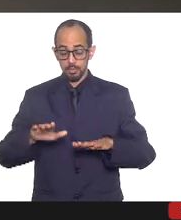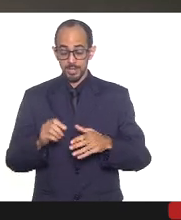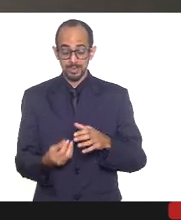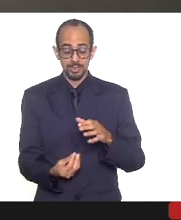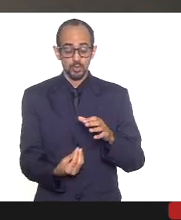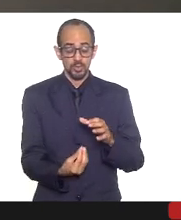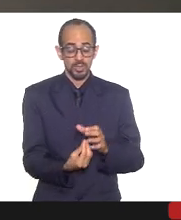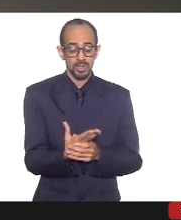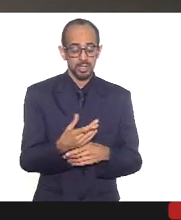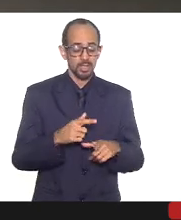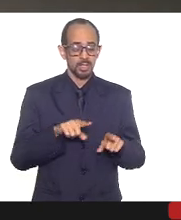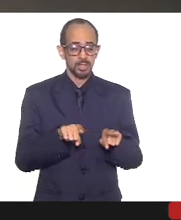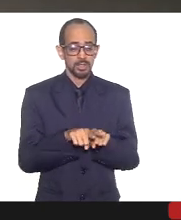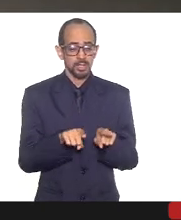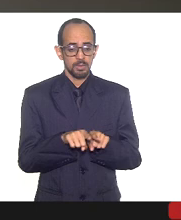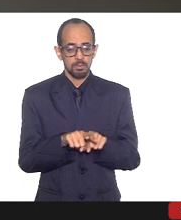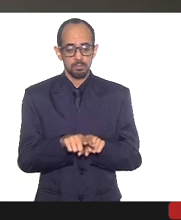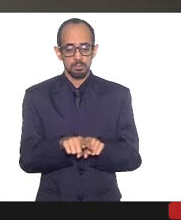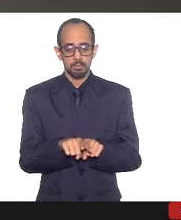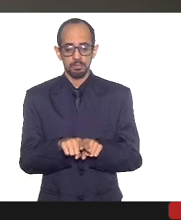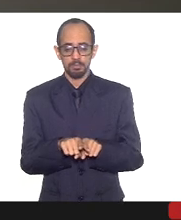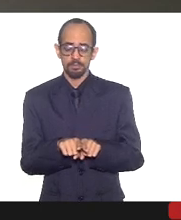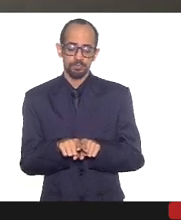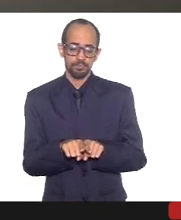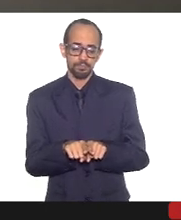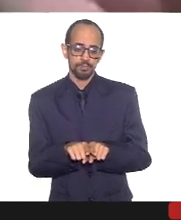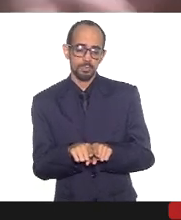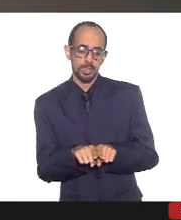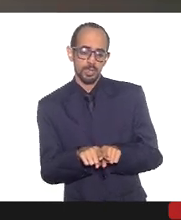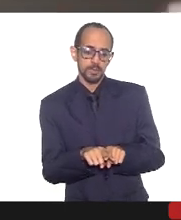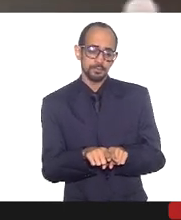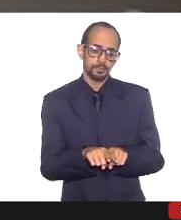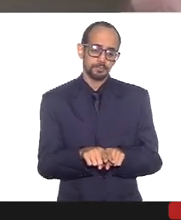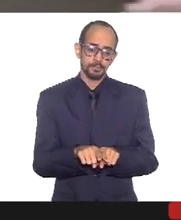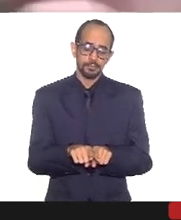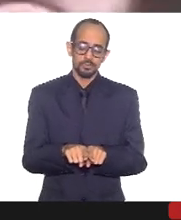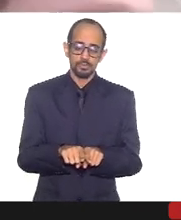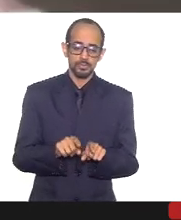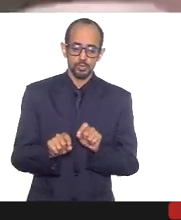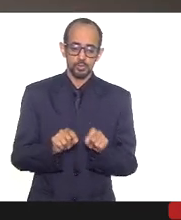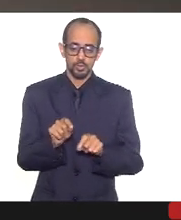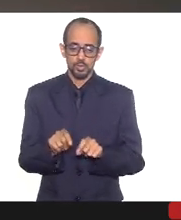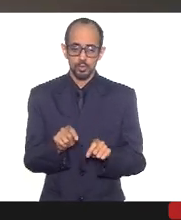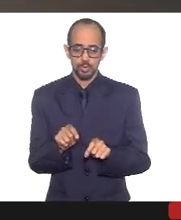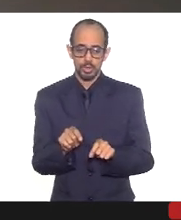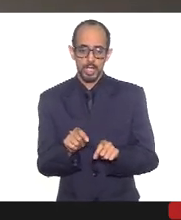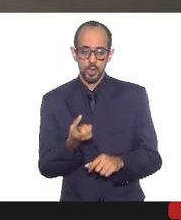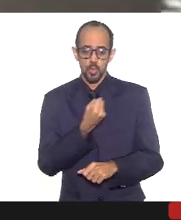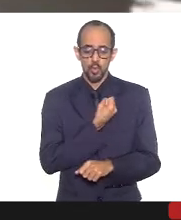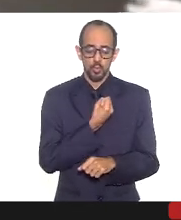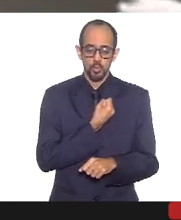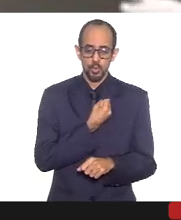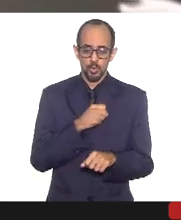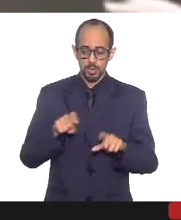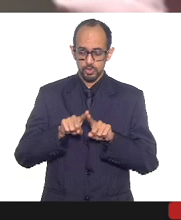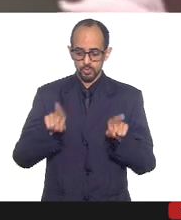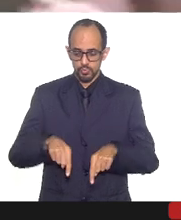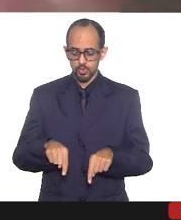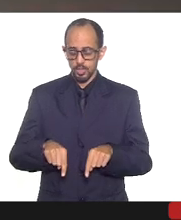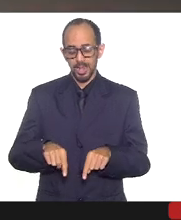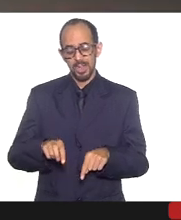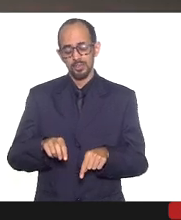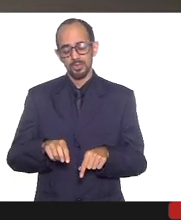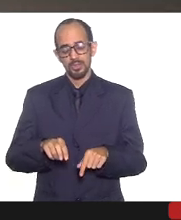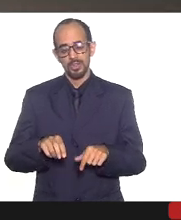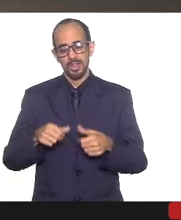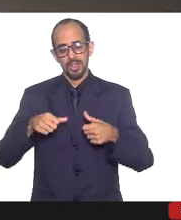lado, em função da despesa dos inativos, o nosso índice pessoal fica mais ainda comprometido. Então, é